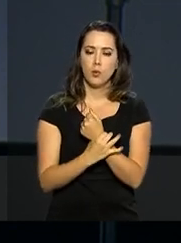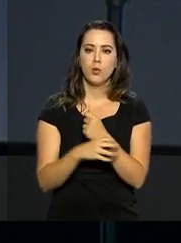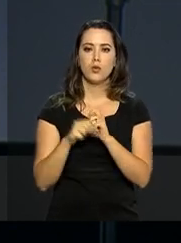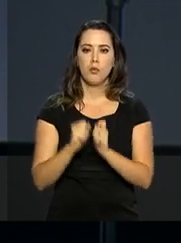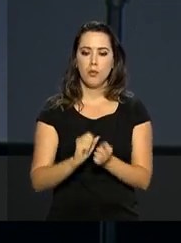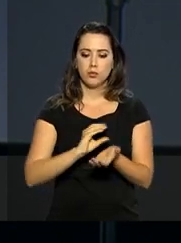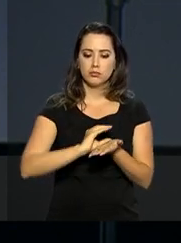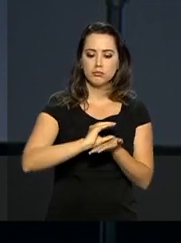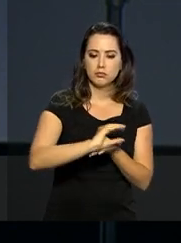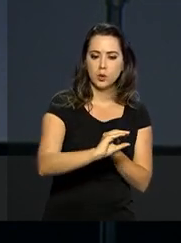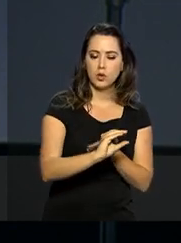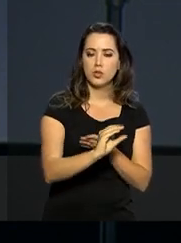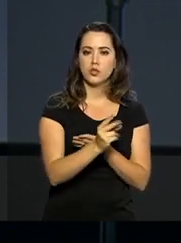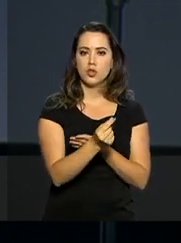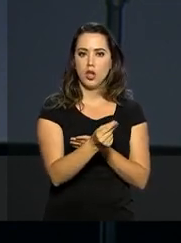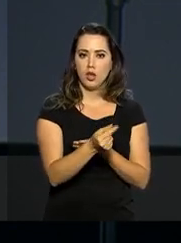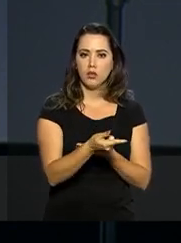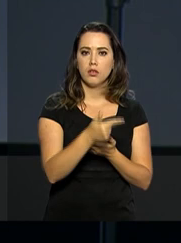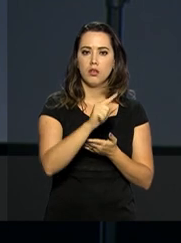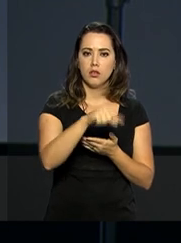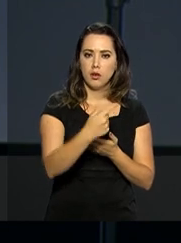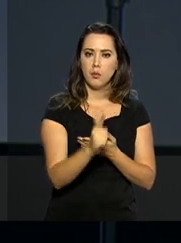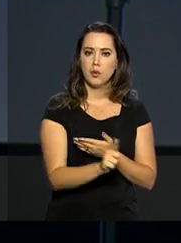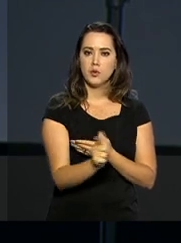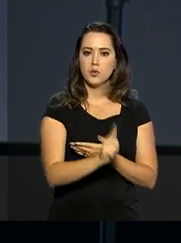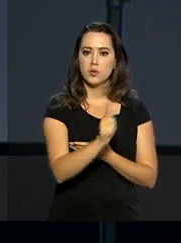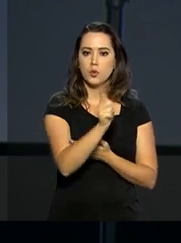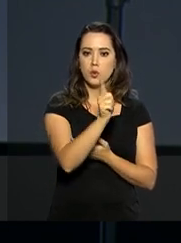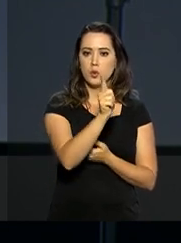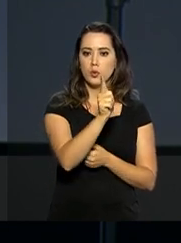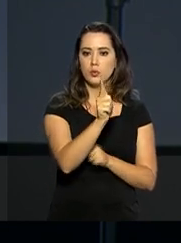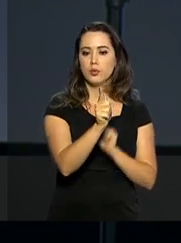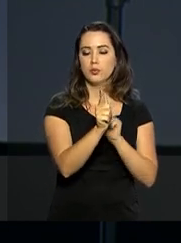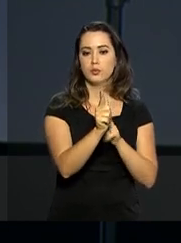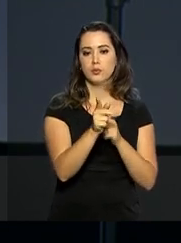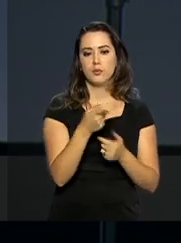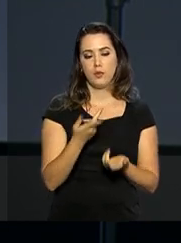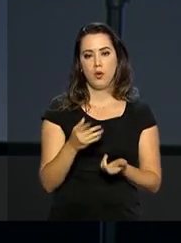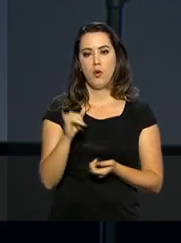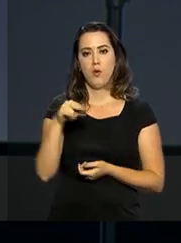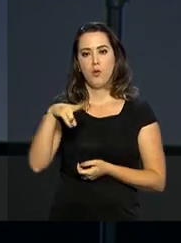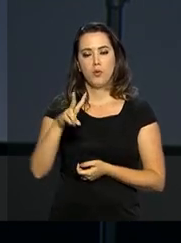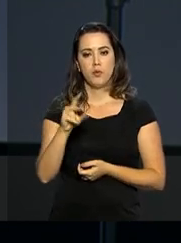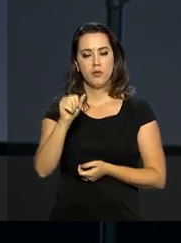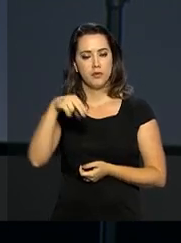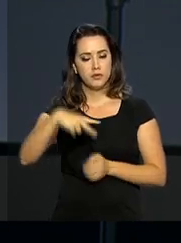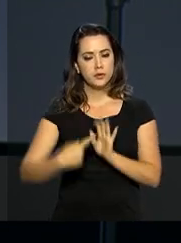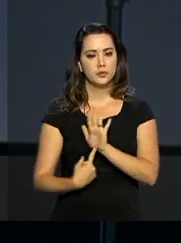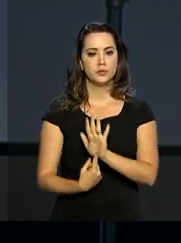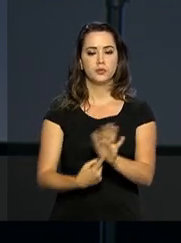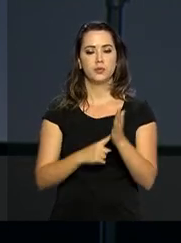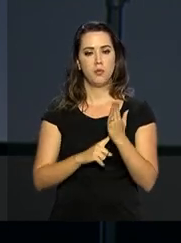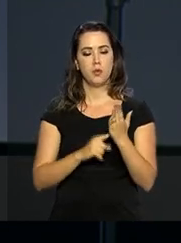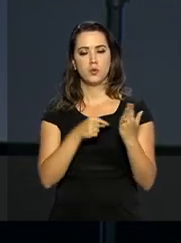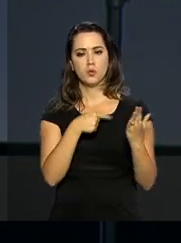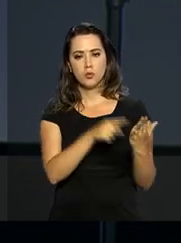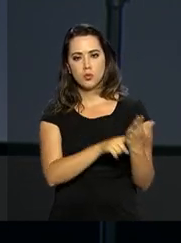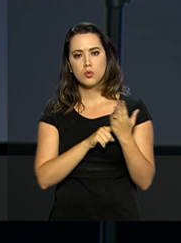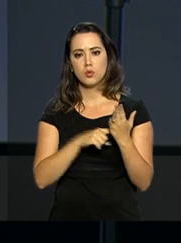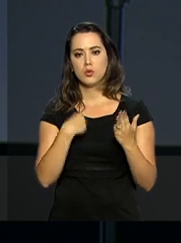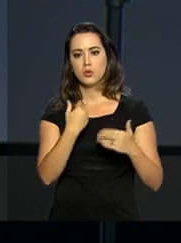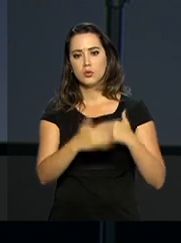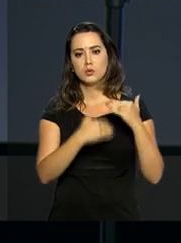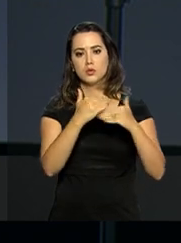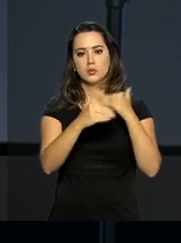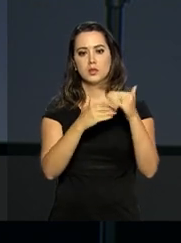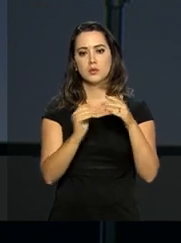pode investir e ganhar. Aliás, o Ivan acabou de demonstrar isso pela recuperação que nós fizemos ao longo do tempo